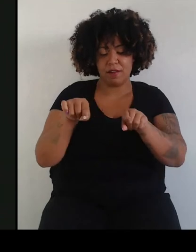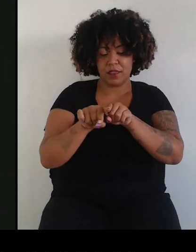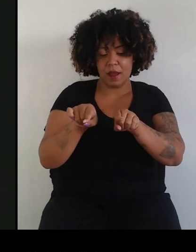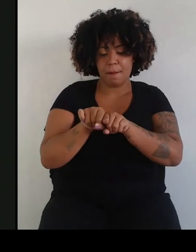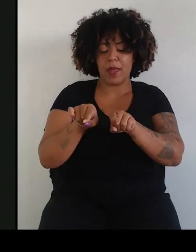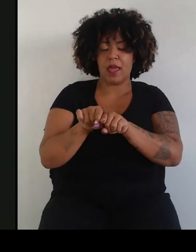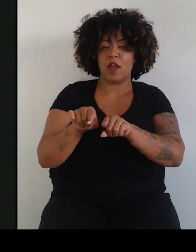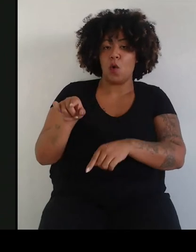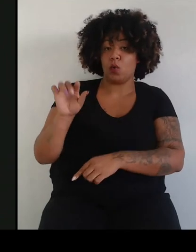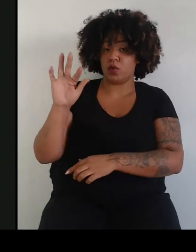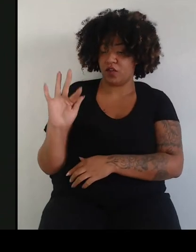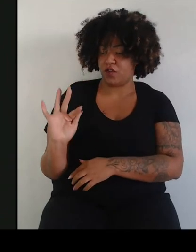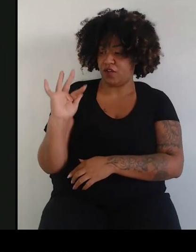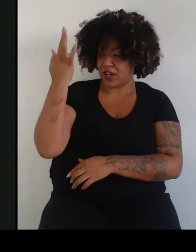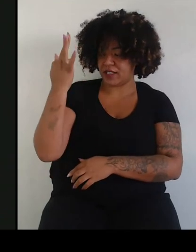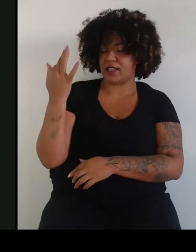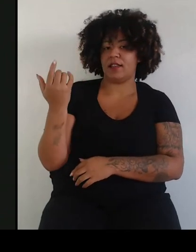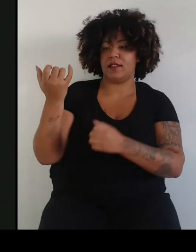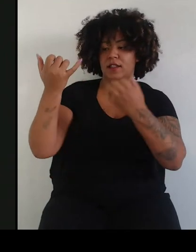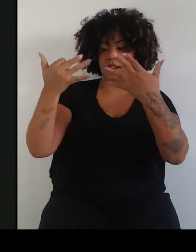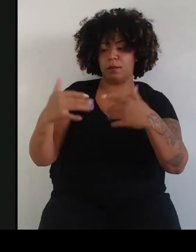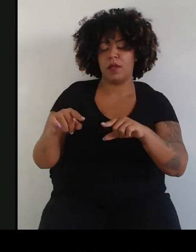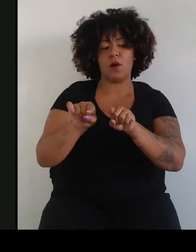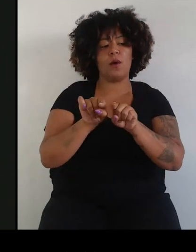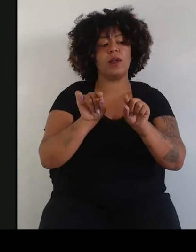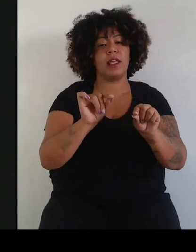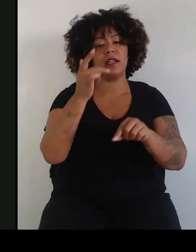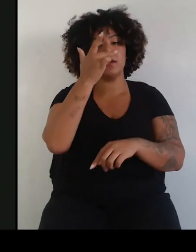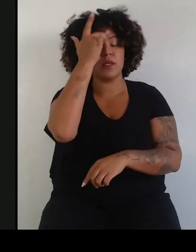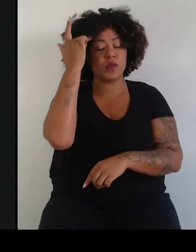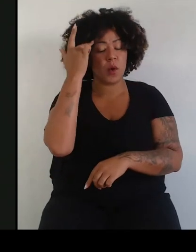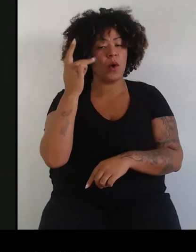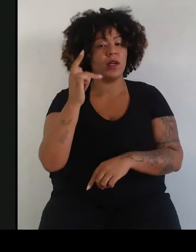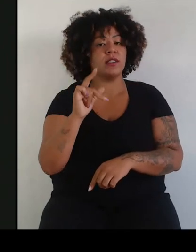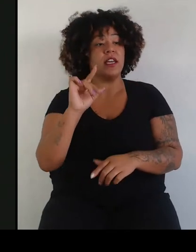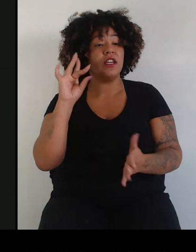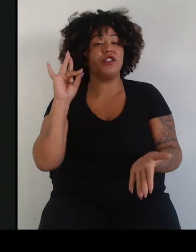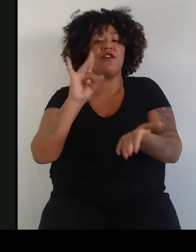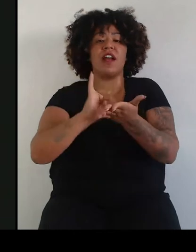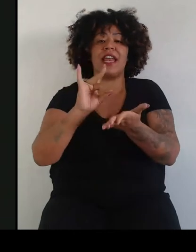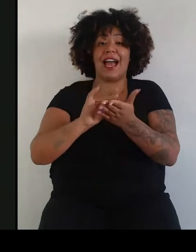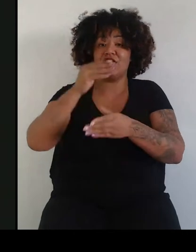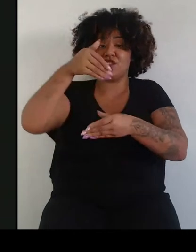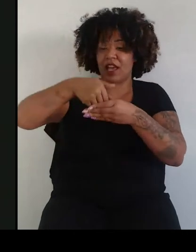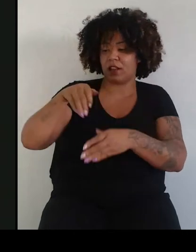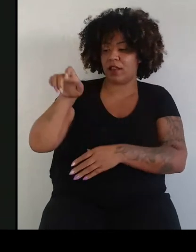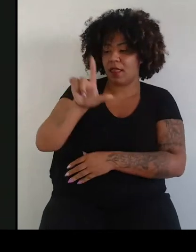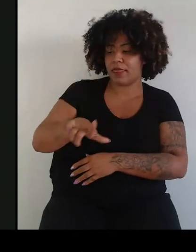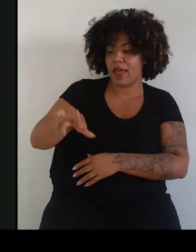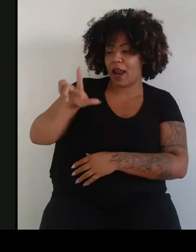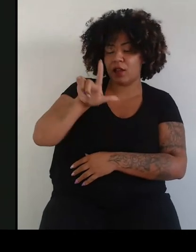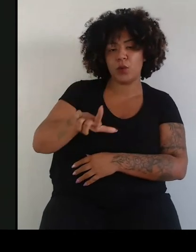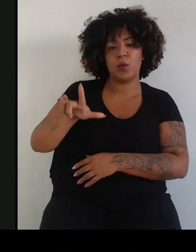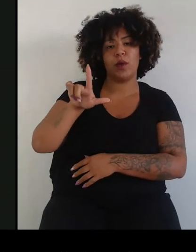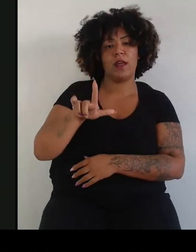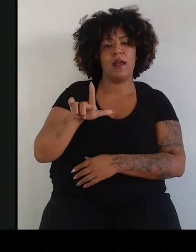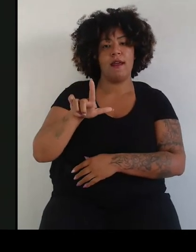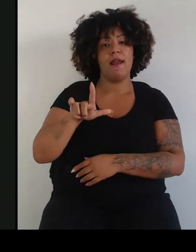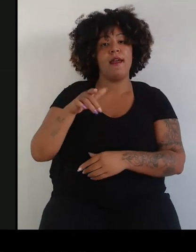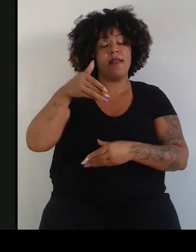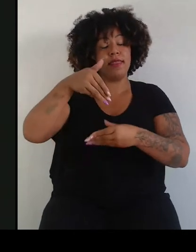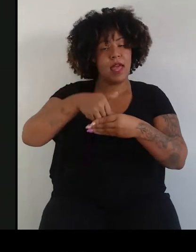teodor de abrir esse primeiro Corpus canibalico da literatura e da ilustração europeia